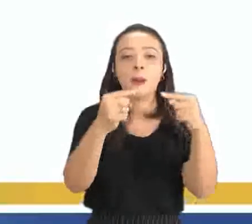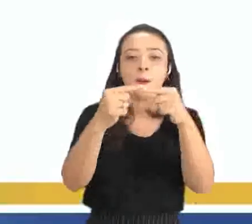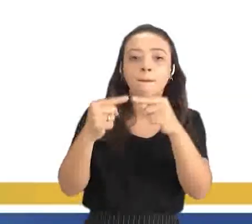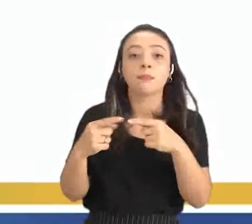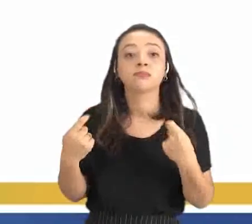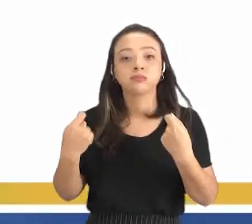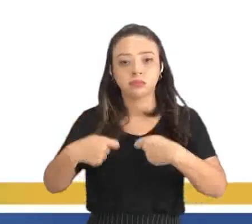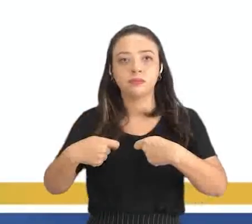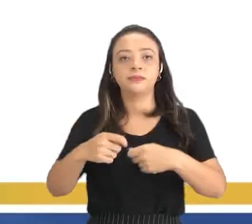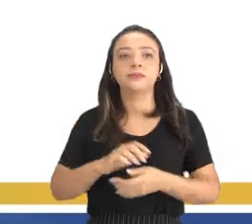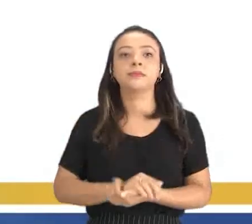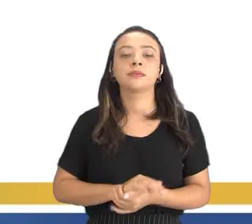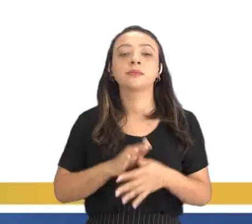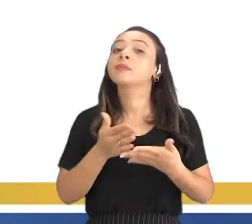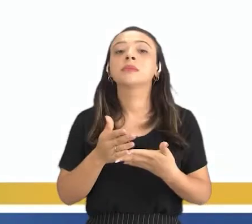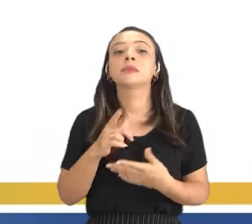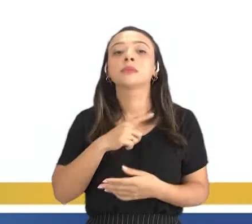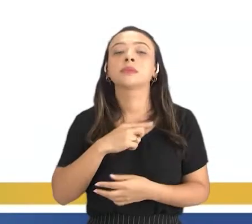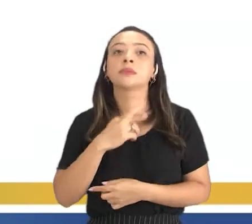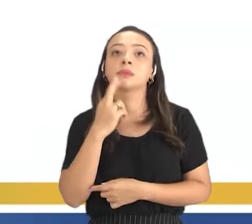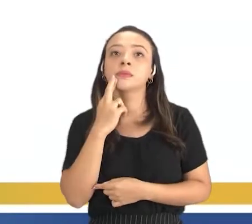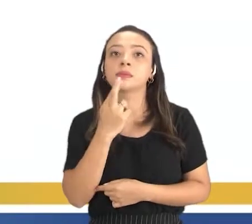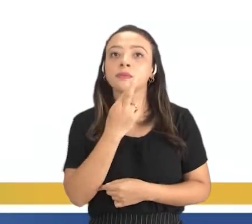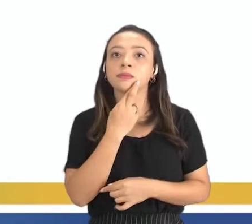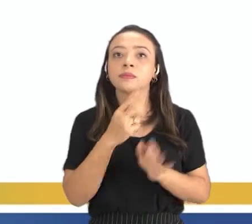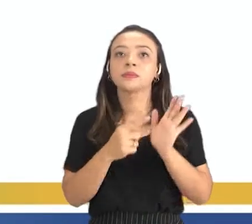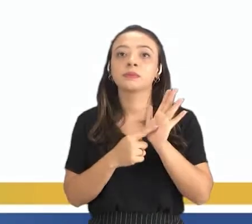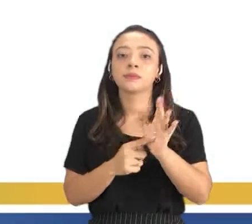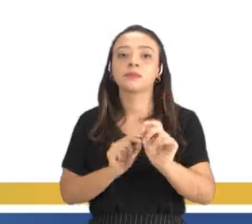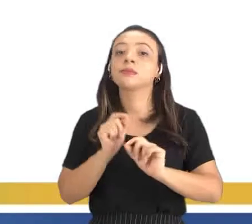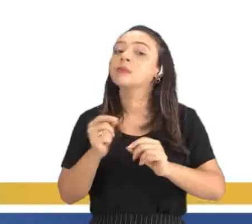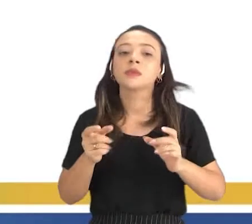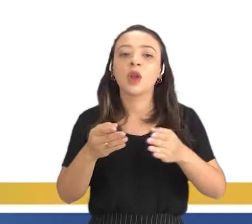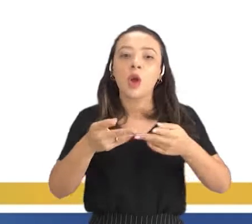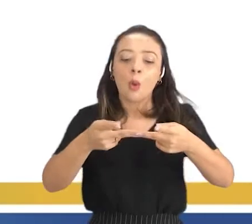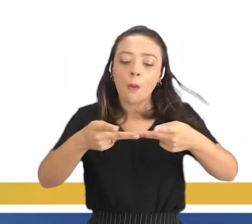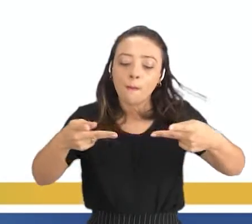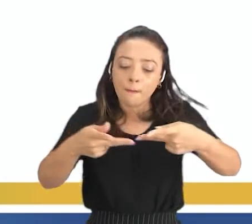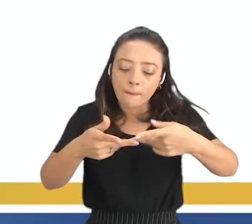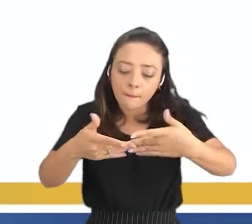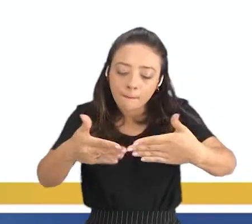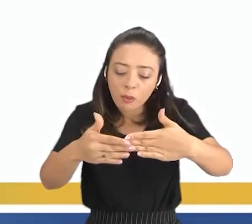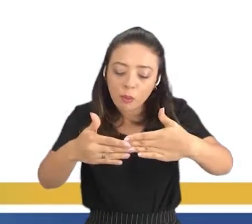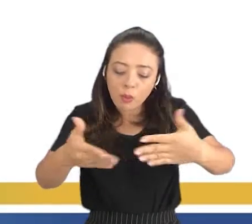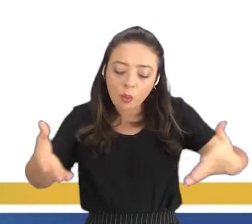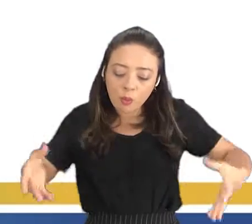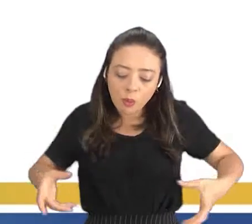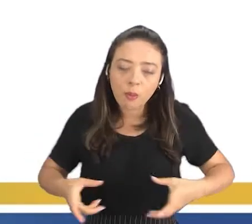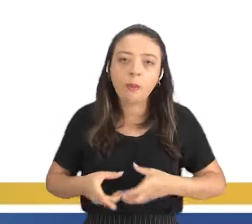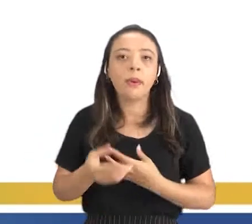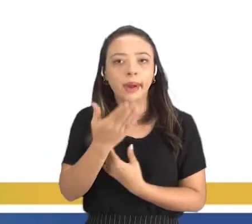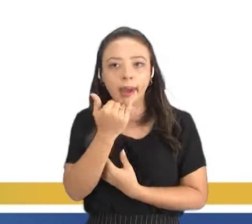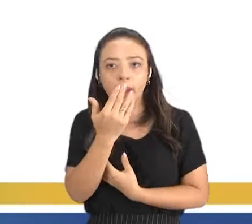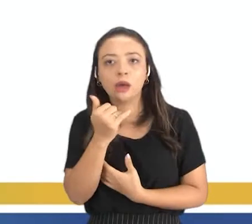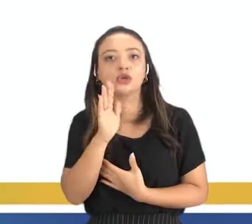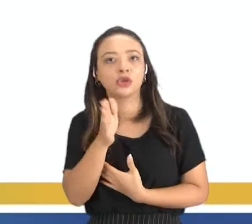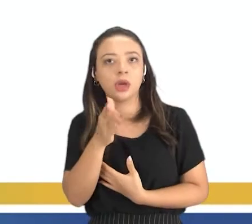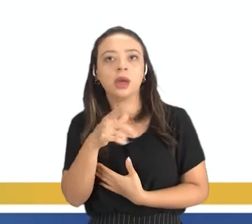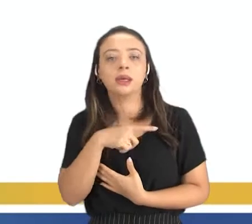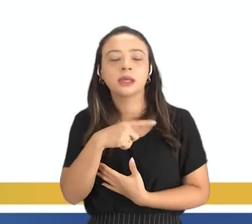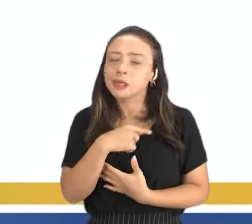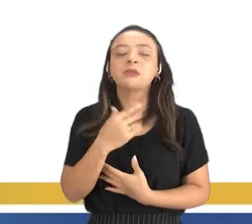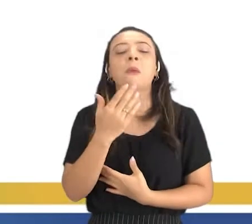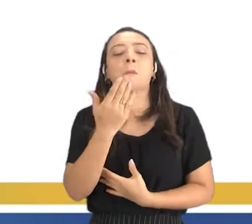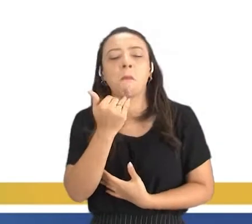um exemplo aí. Em um restaurante é oferecido o famoso prato feito, né? Esse pratão aí com a comida, né,